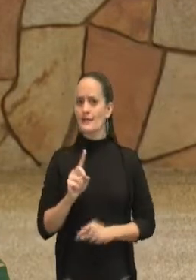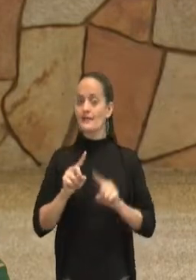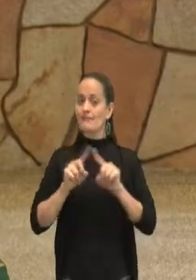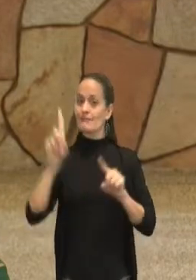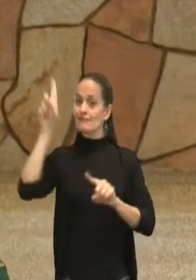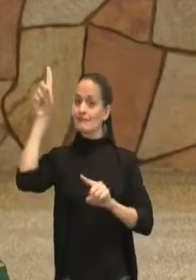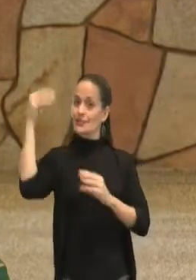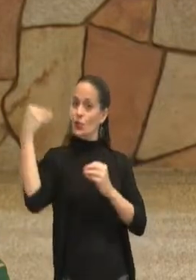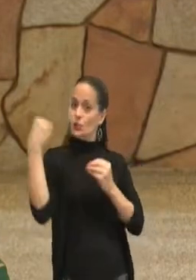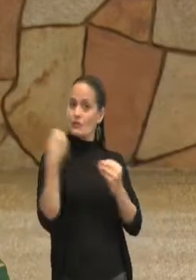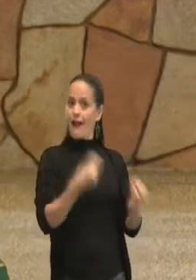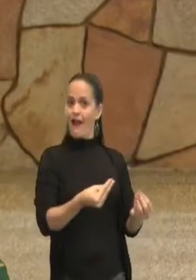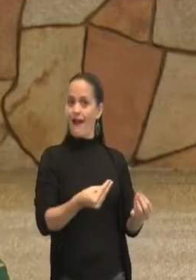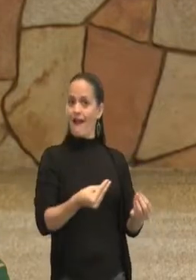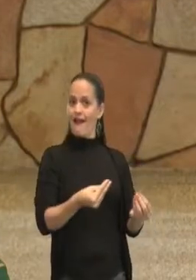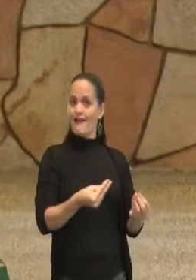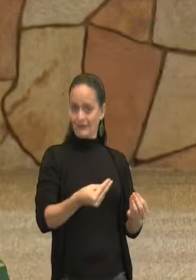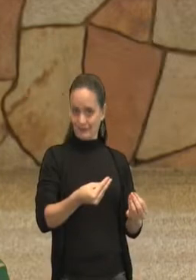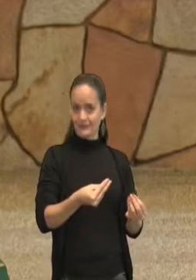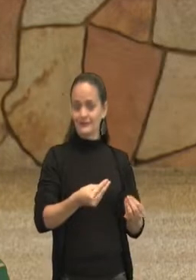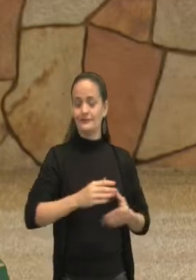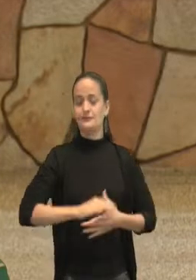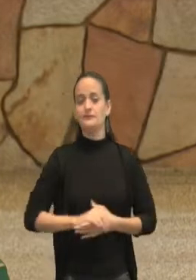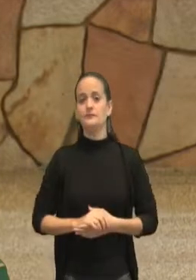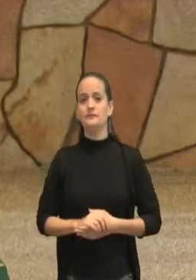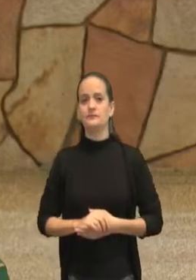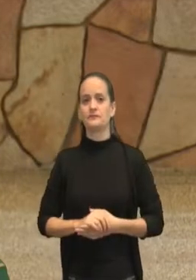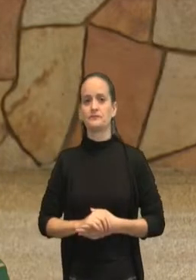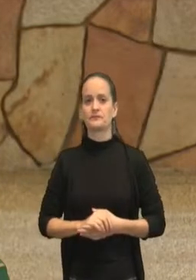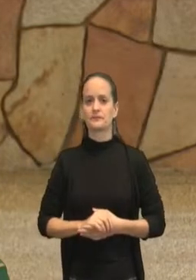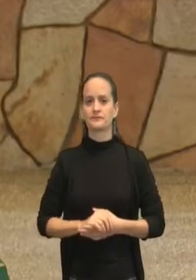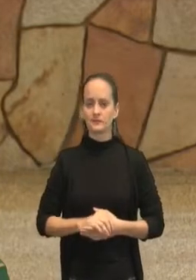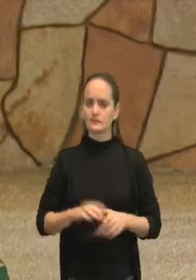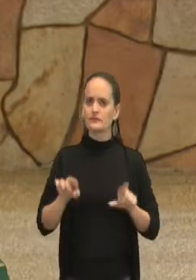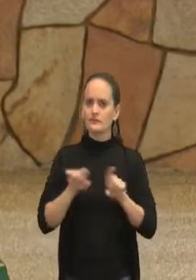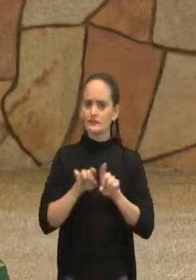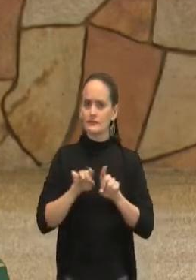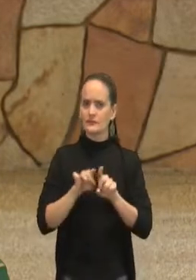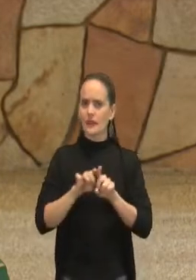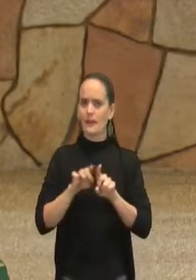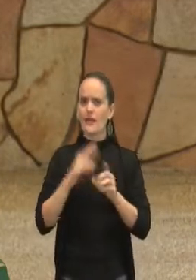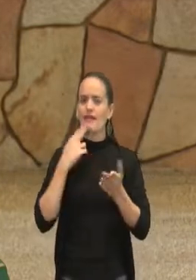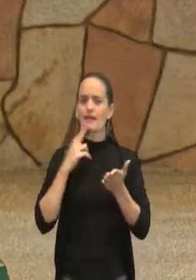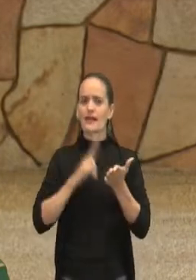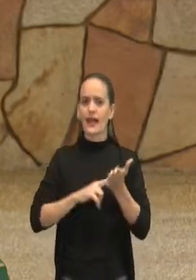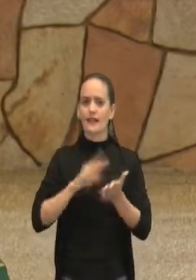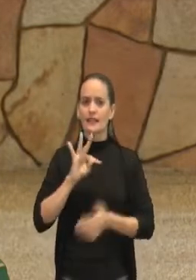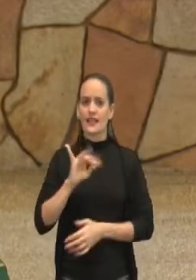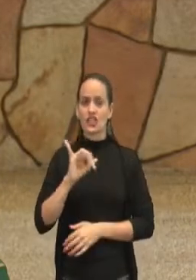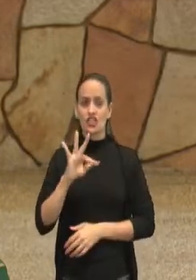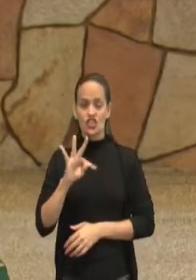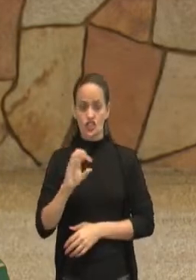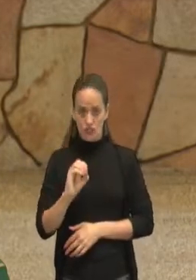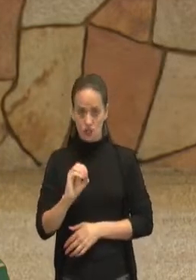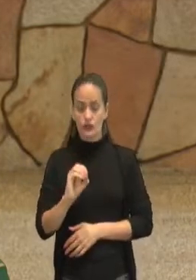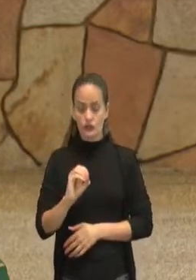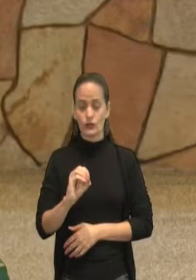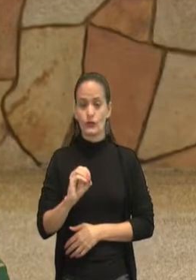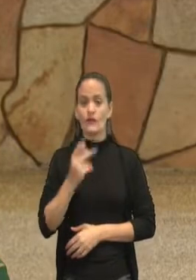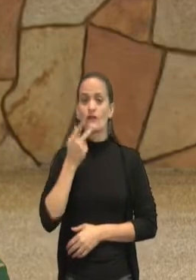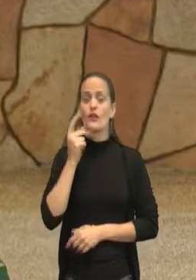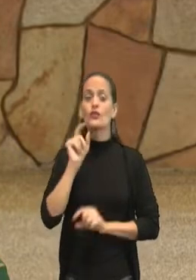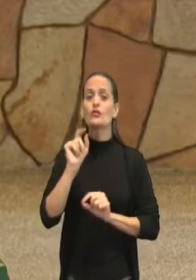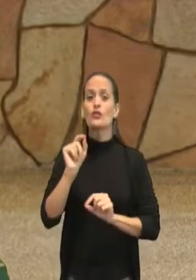para todos. Nós temos em Tito, a carta de Paulo a Tito, capítulo 2, no verso 11, dizendo que a